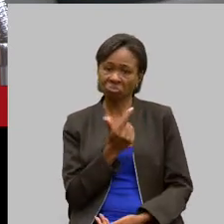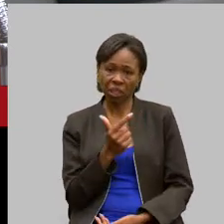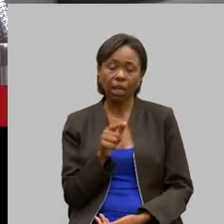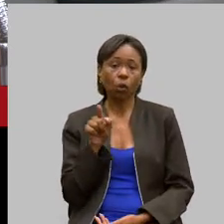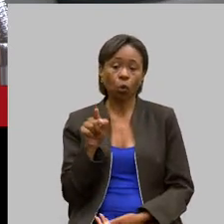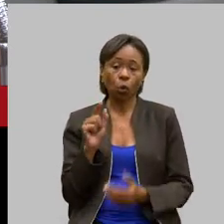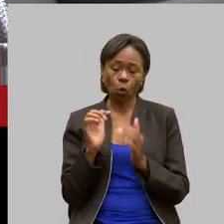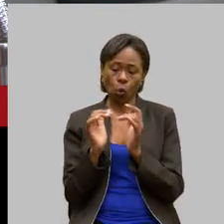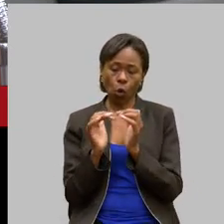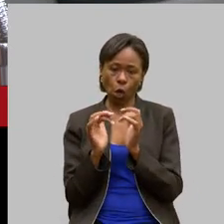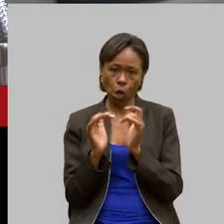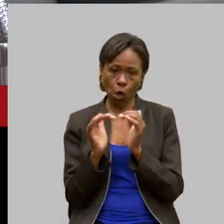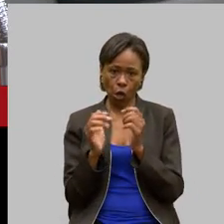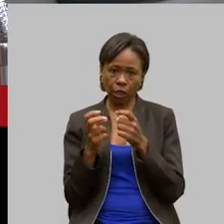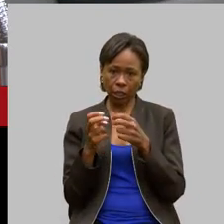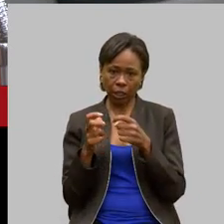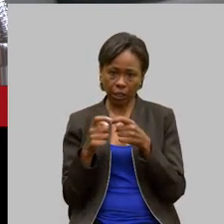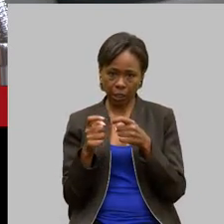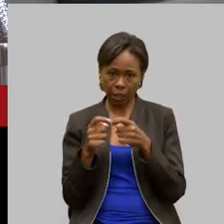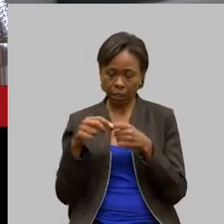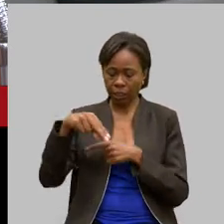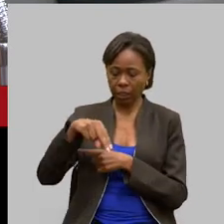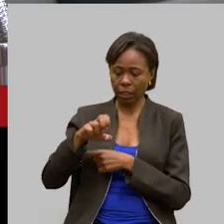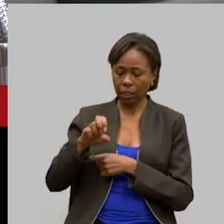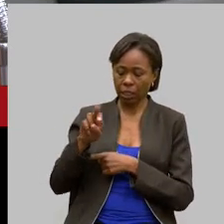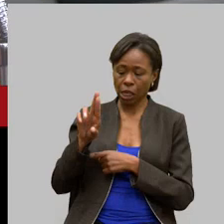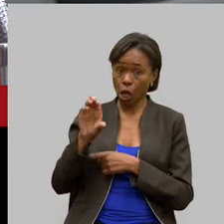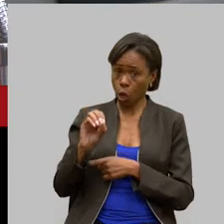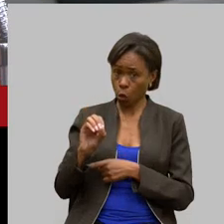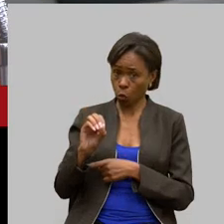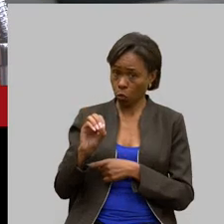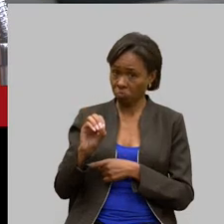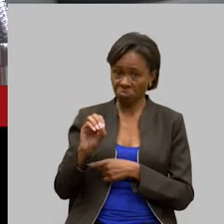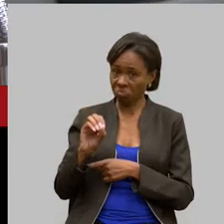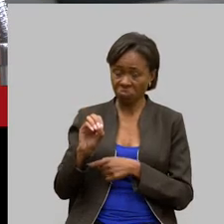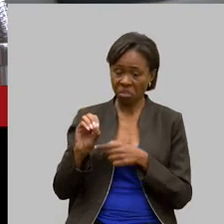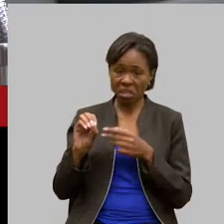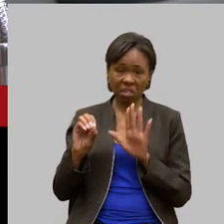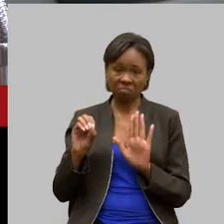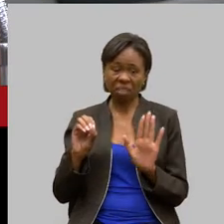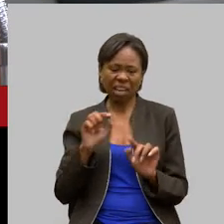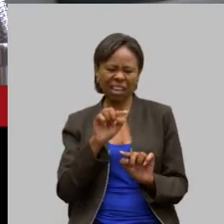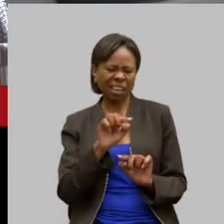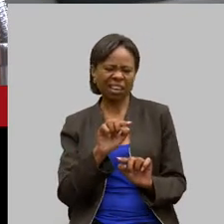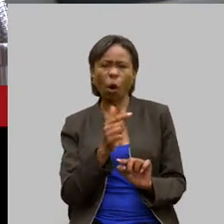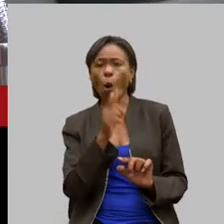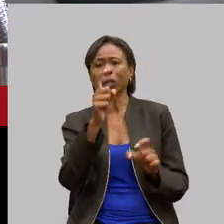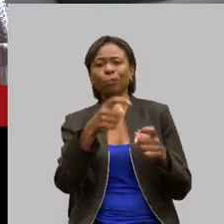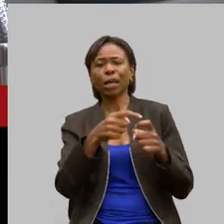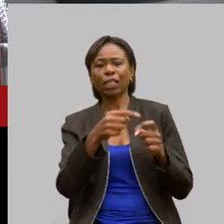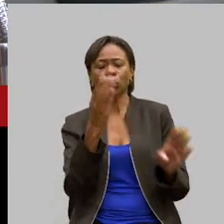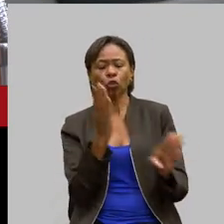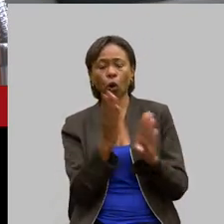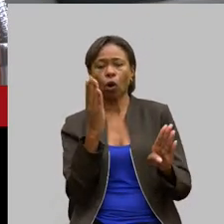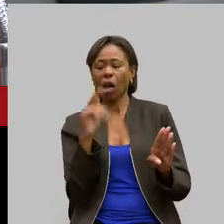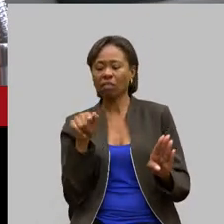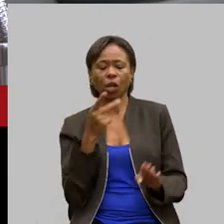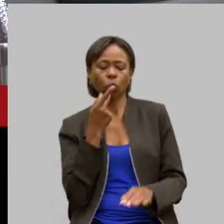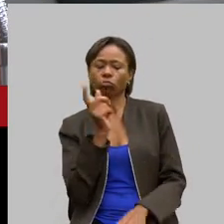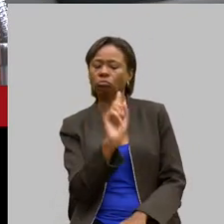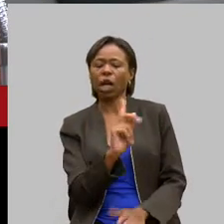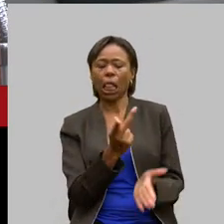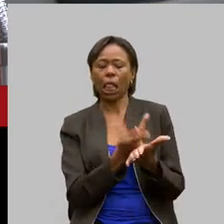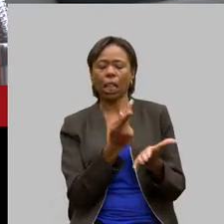diagnóstico de outros médicos que ele não tinha autismo perdi apai Divinópolis só tem a